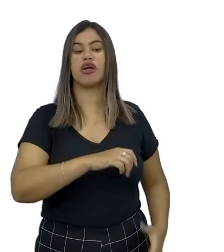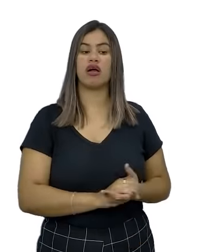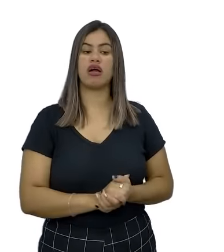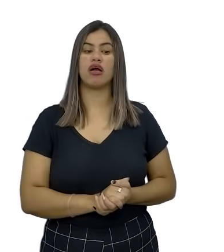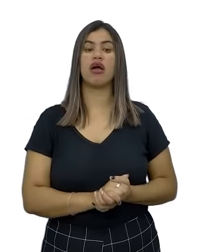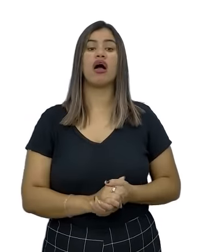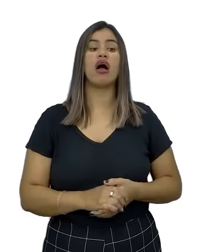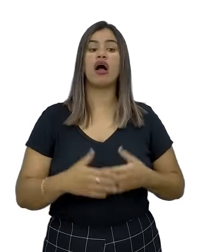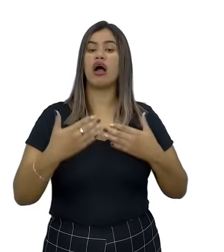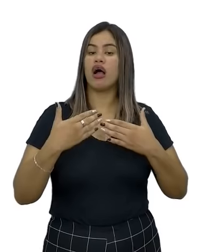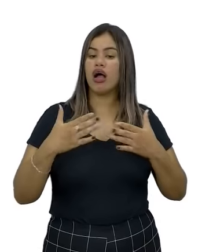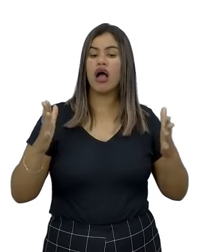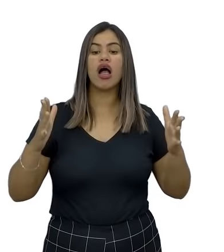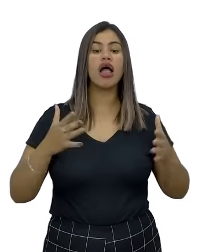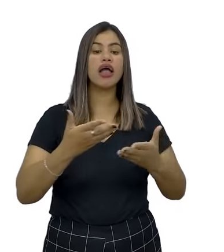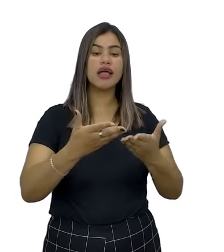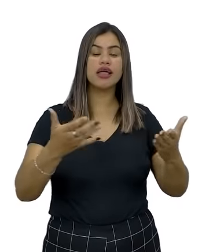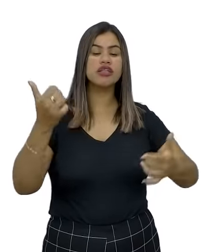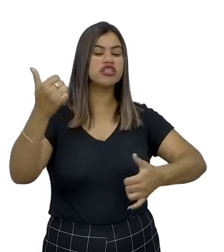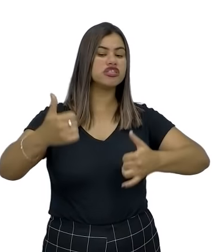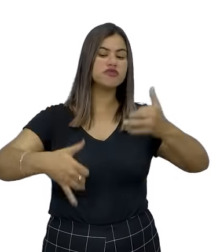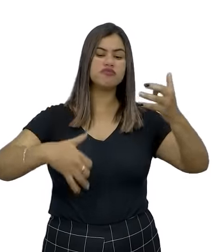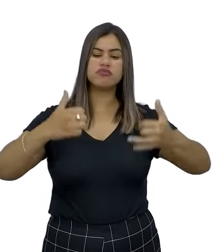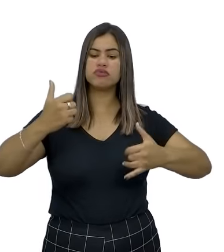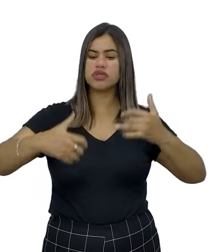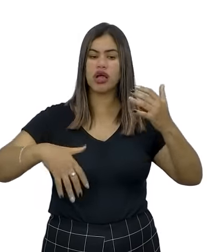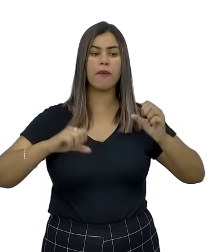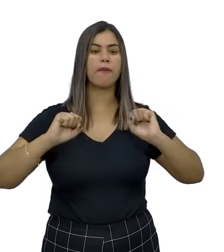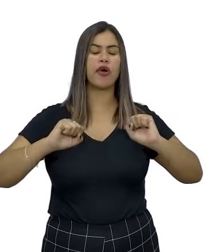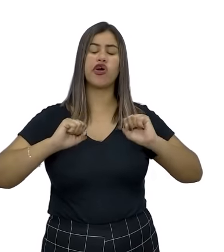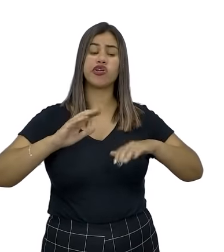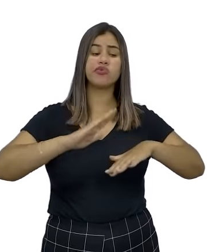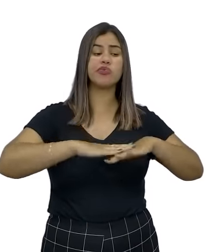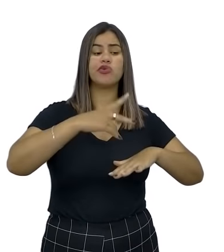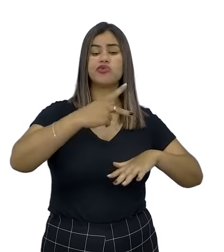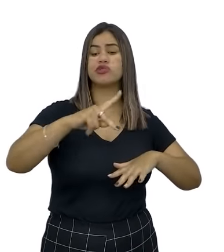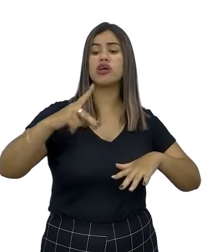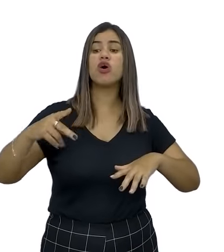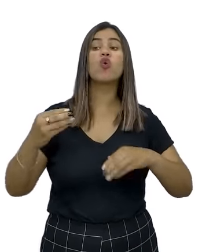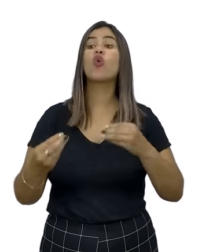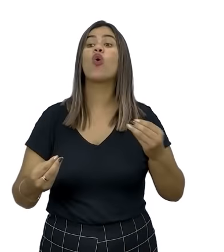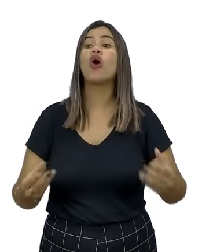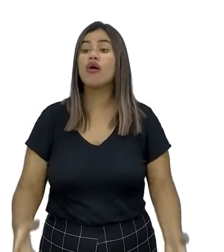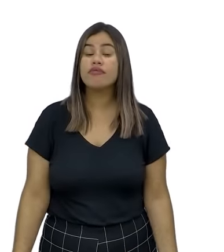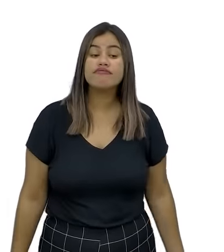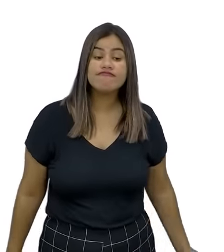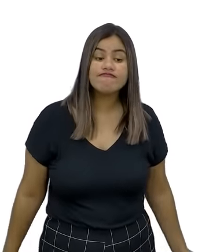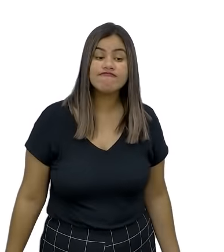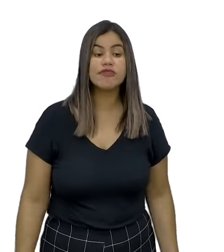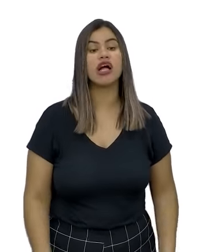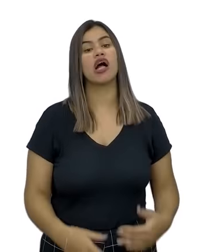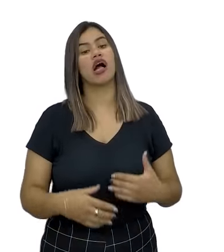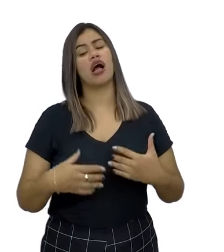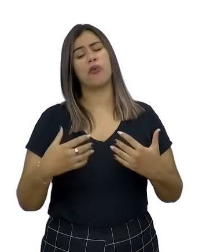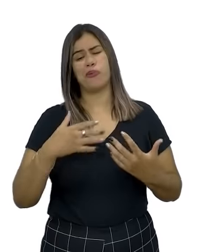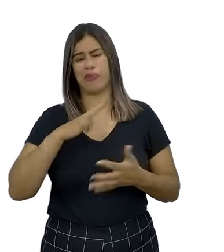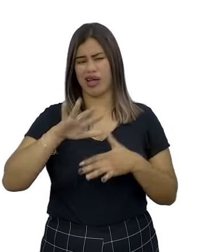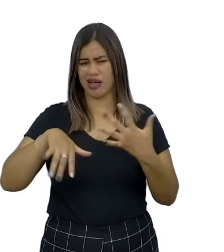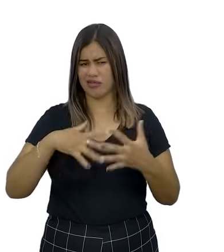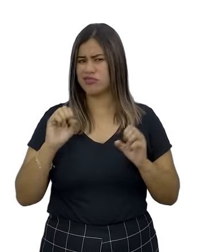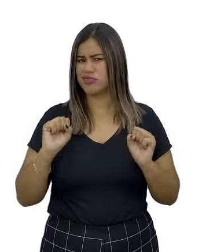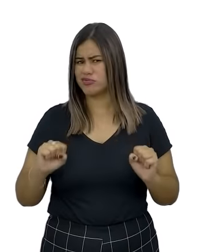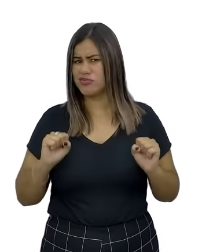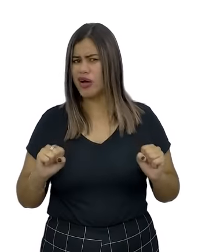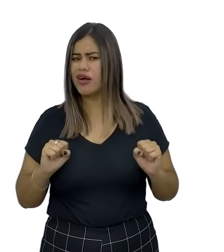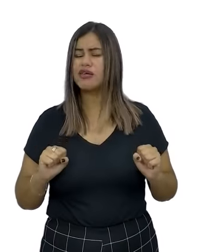plenária, deem voz para os estudantes. O que eles conseguiram fazer sobre? Rosana, será que não vai ficar uma bagunça? Pode